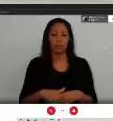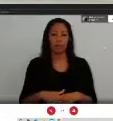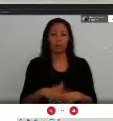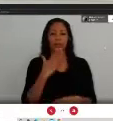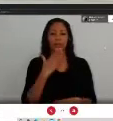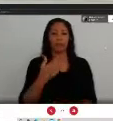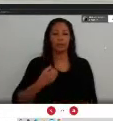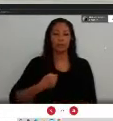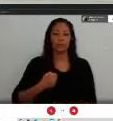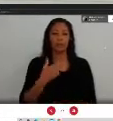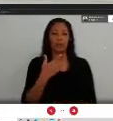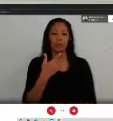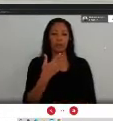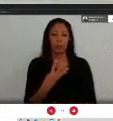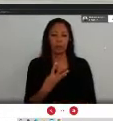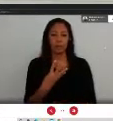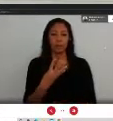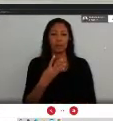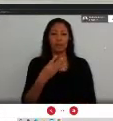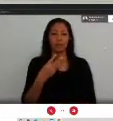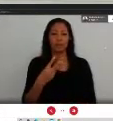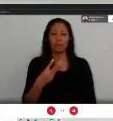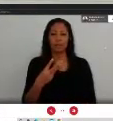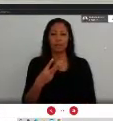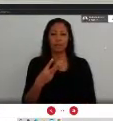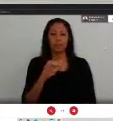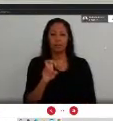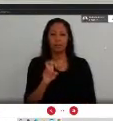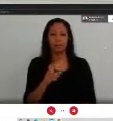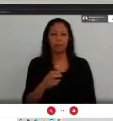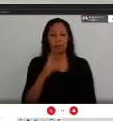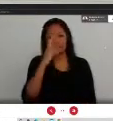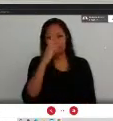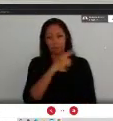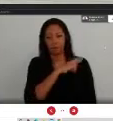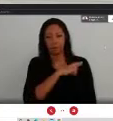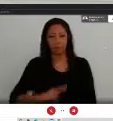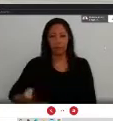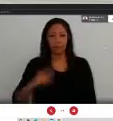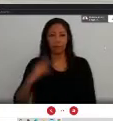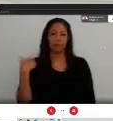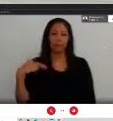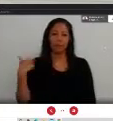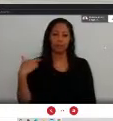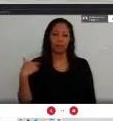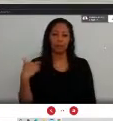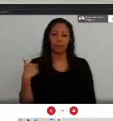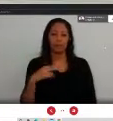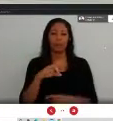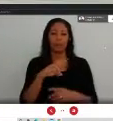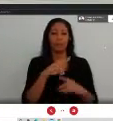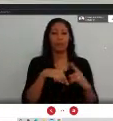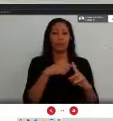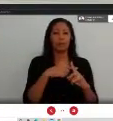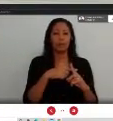Ralesse, indica ao chefe do Executivo Municipal, extensiva à Secretaria Municipal de Saúde, para que impõe esforço no sentido de incluir